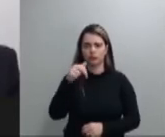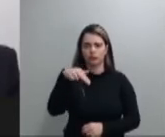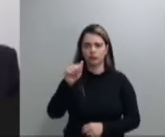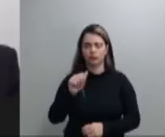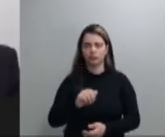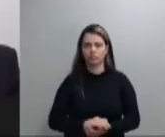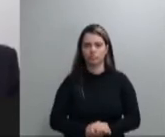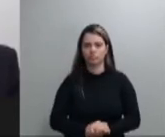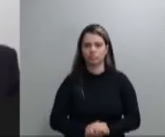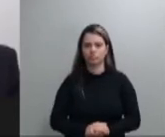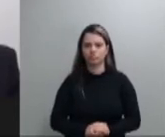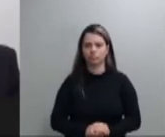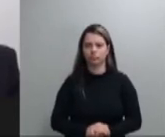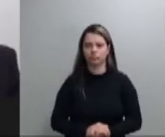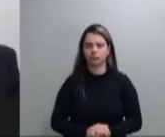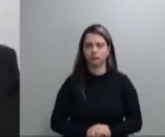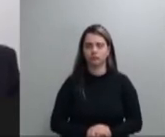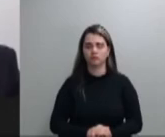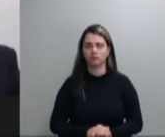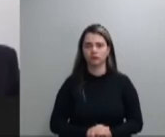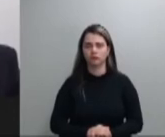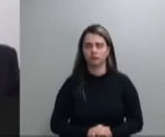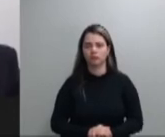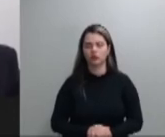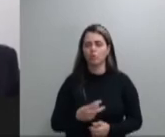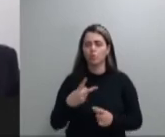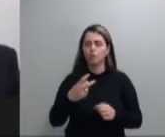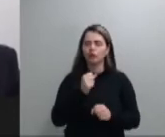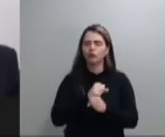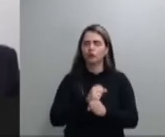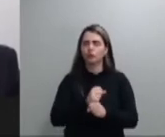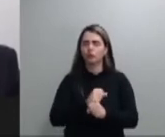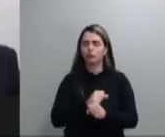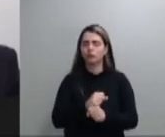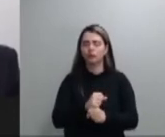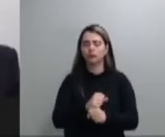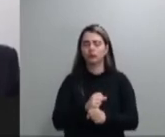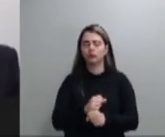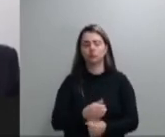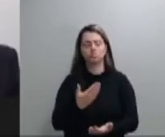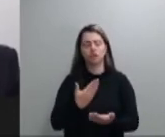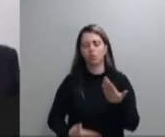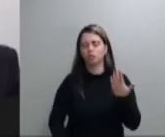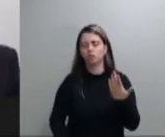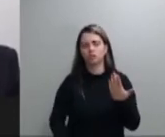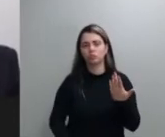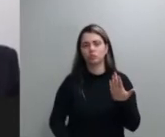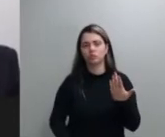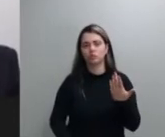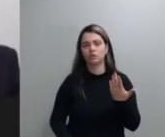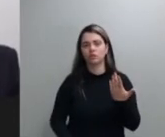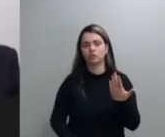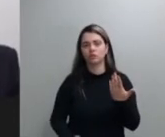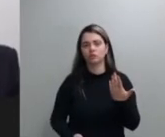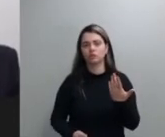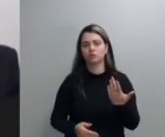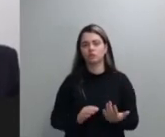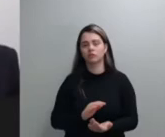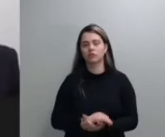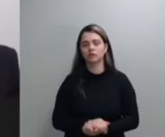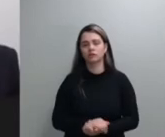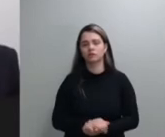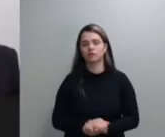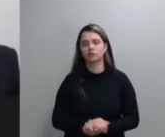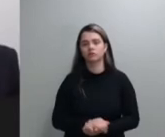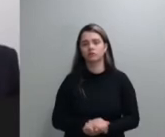18 dois anos ministro Cuquinha dizendo que o elemento subjetivo doloso é indispensável para a caracterização dos asens de probabilidade do artigo 11